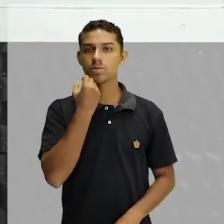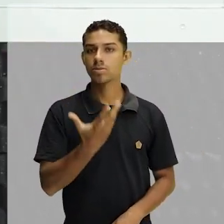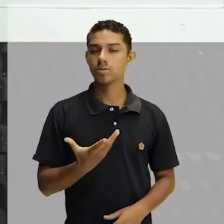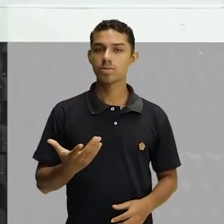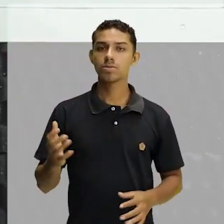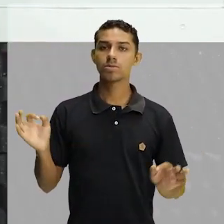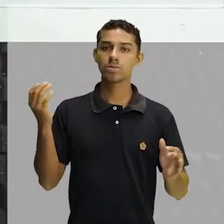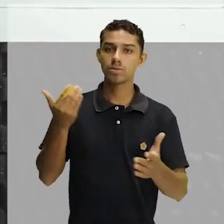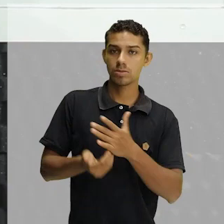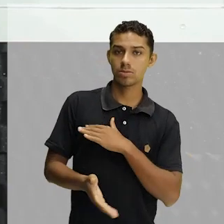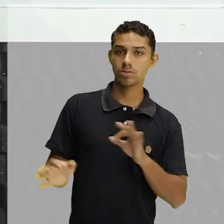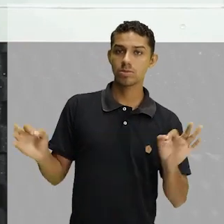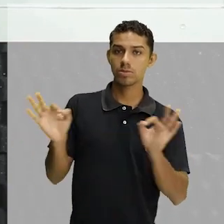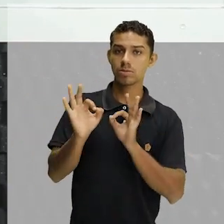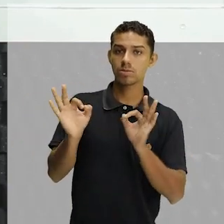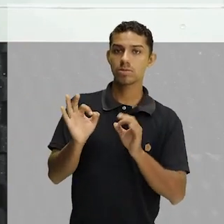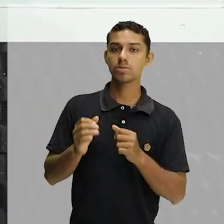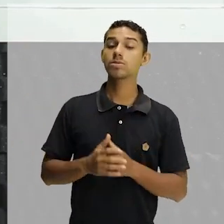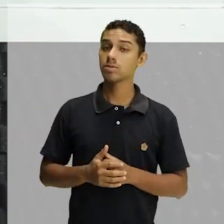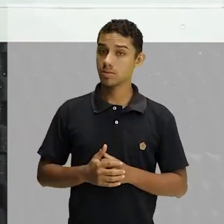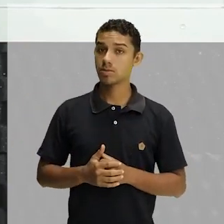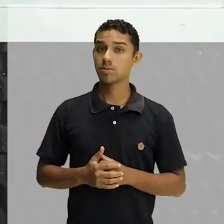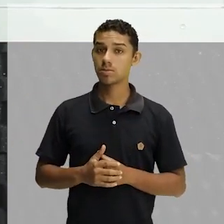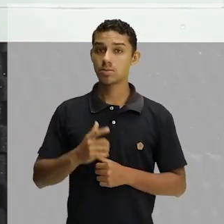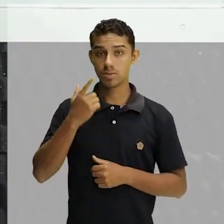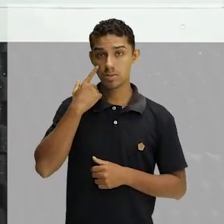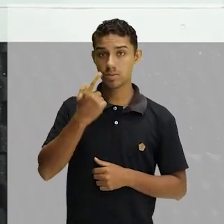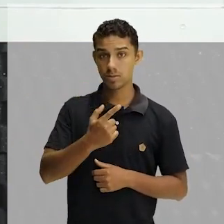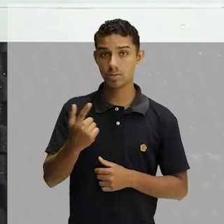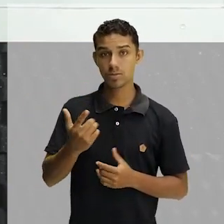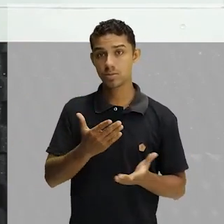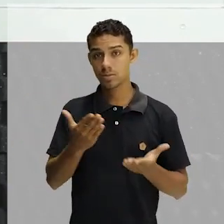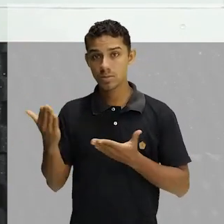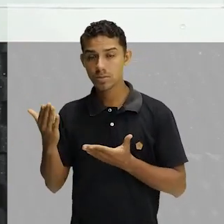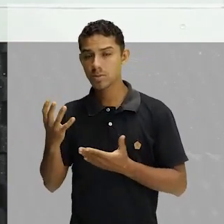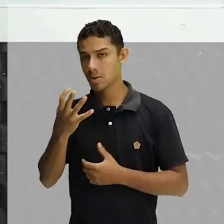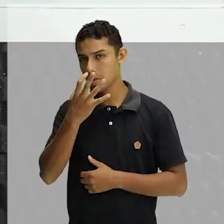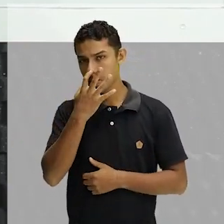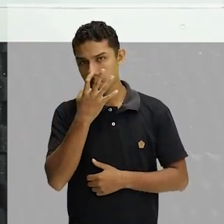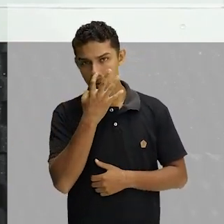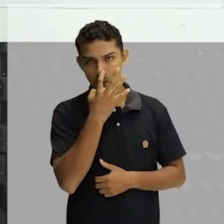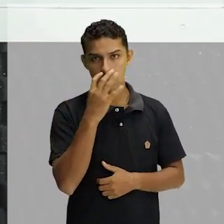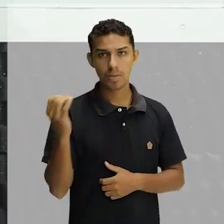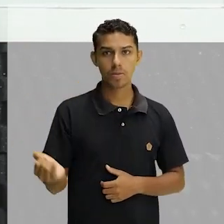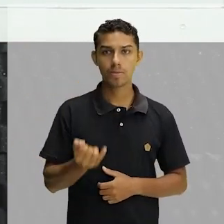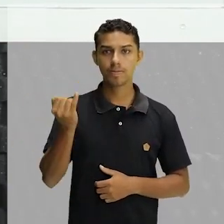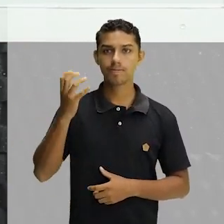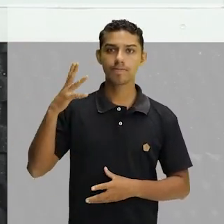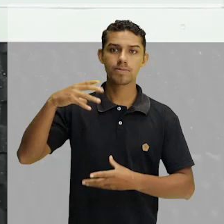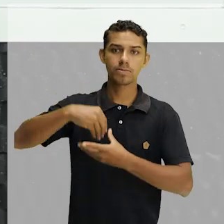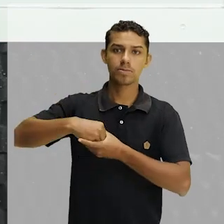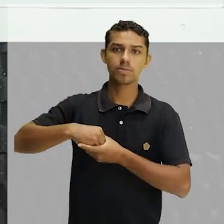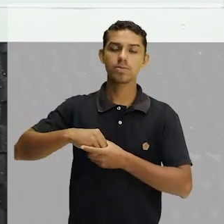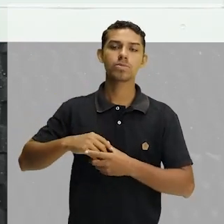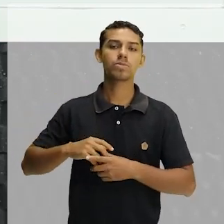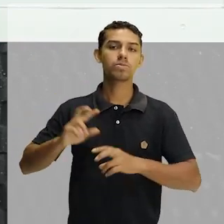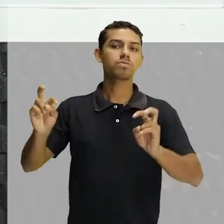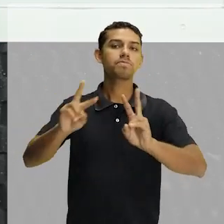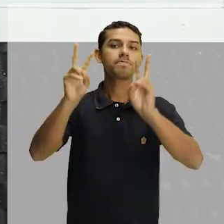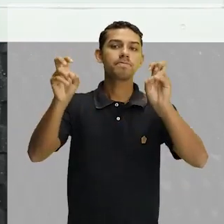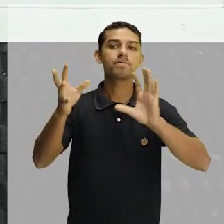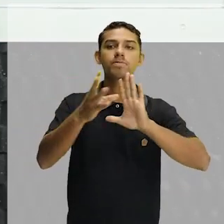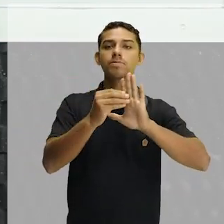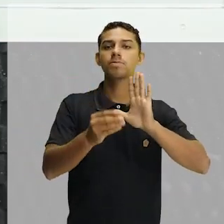te perder, tá? Não vai ali deixar de observar as coisas que são fundamentais, porque esse conteúdo aqui, que é